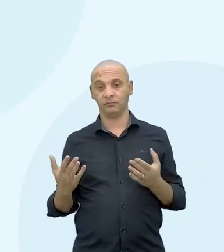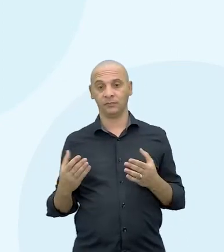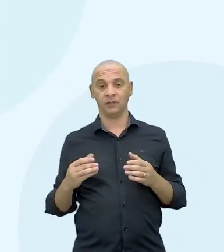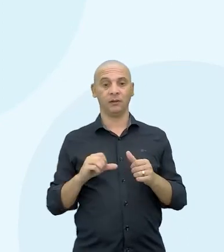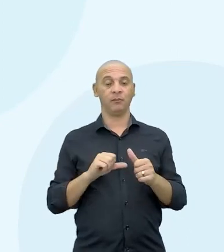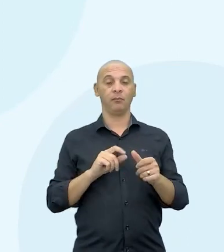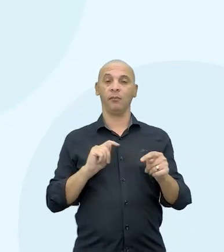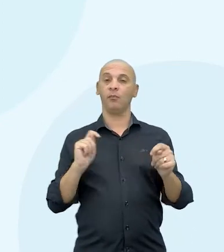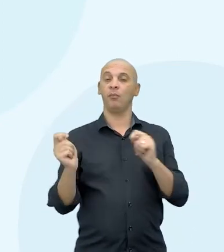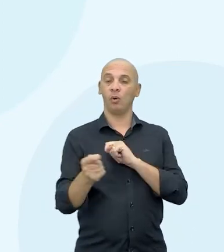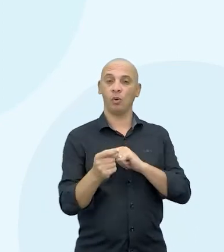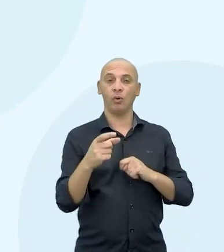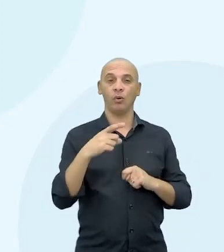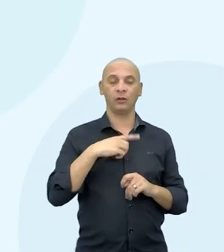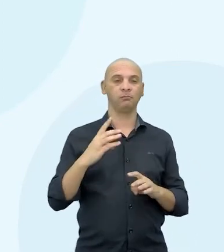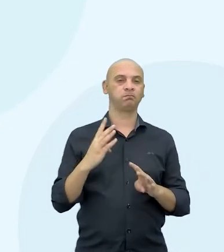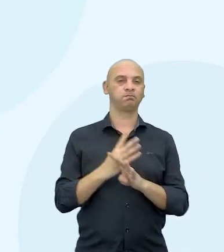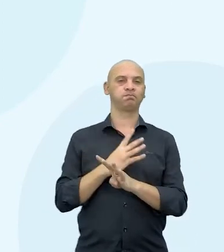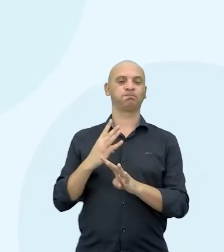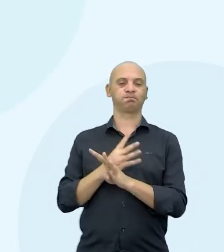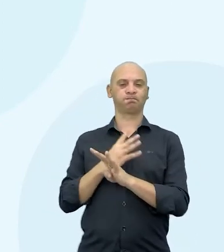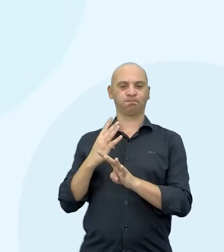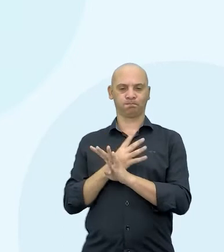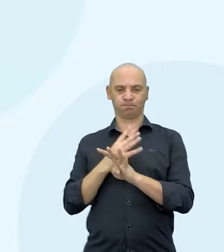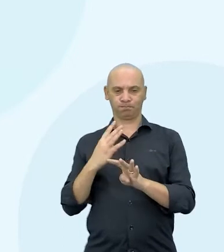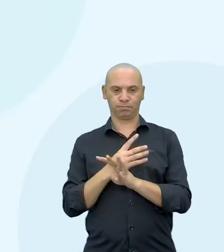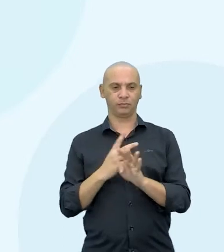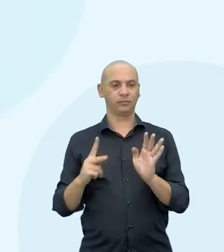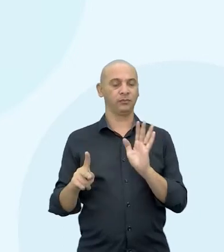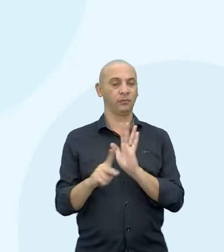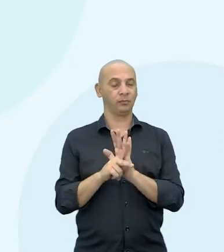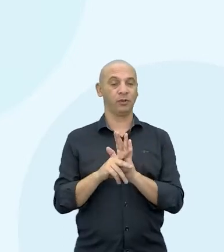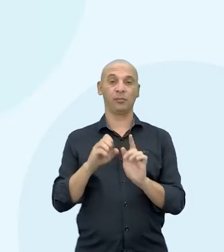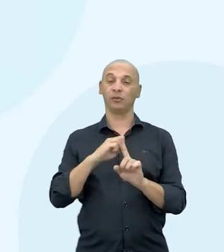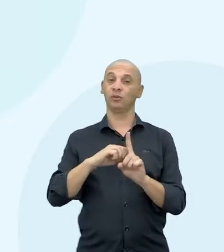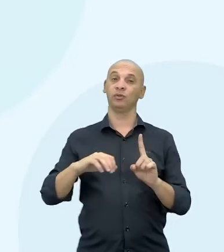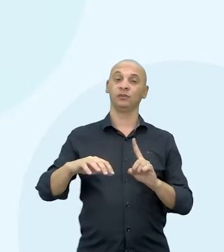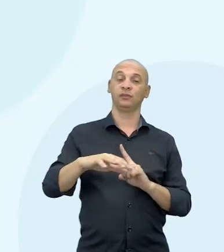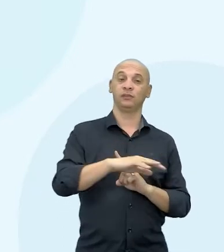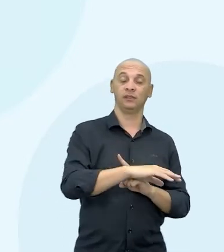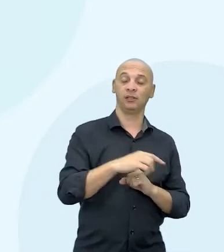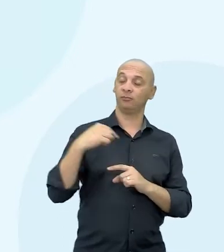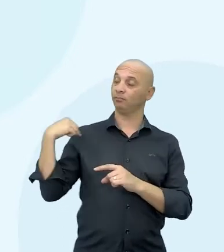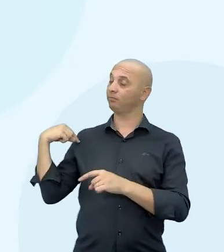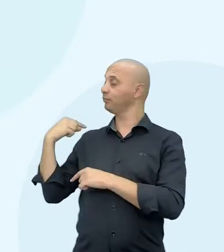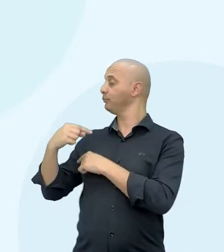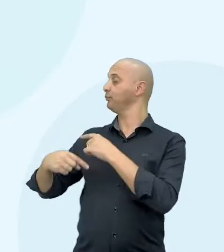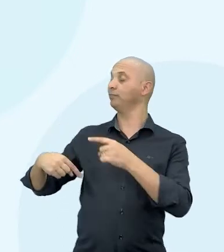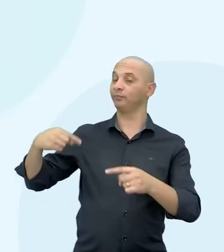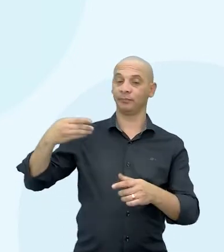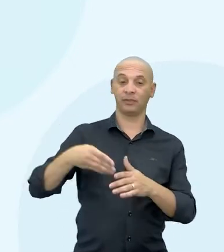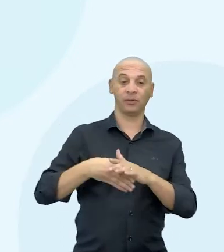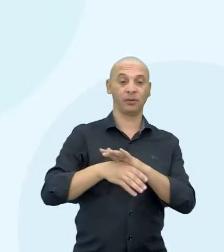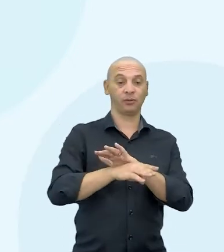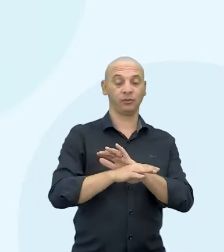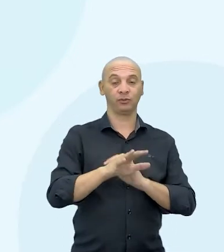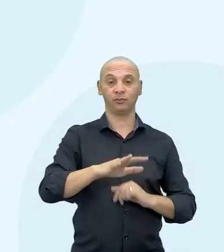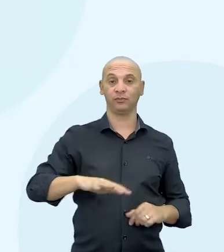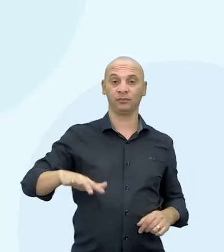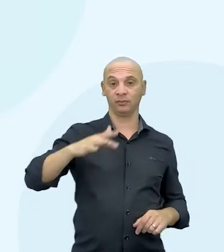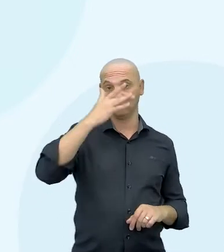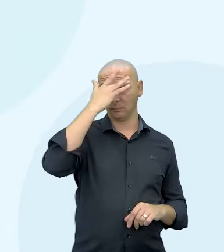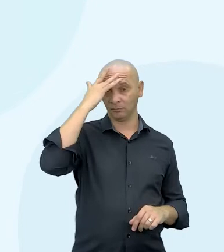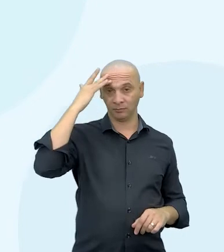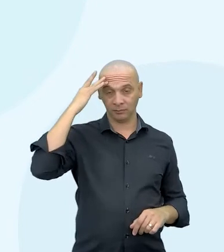da conformidade, da resistência, que vinham herdadas da sociedade de massa. Então, a gente está falando de 100